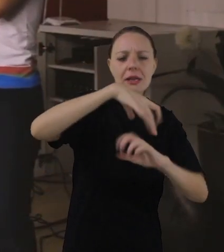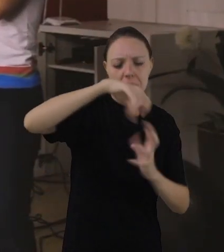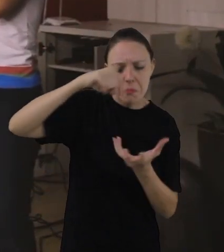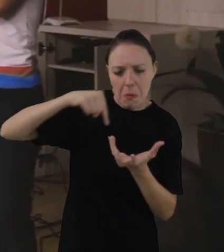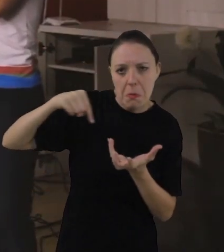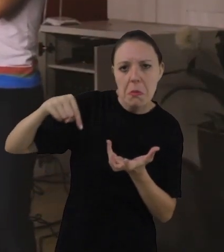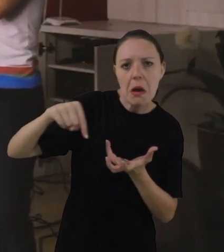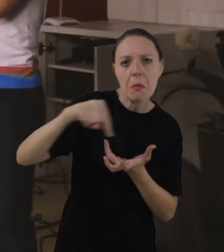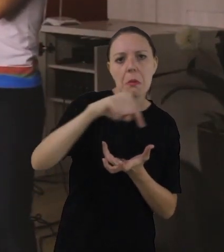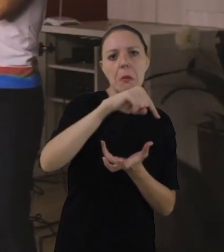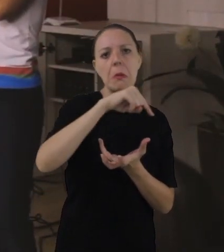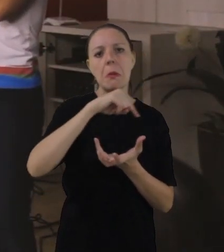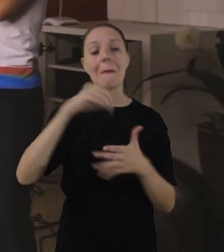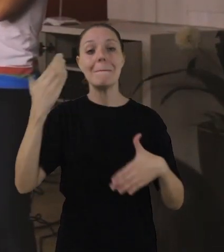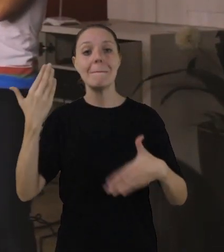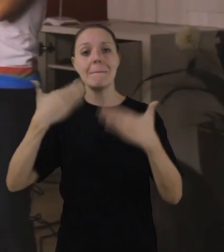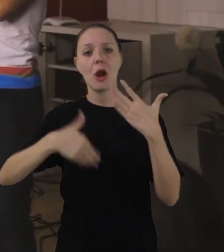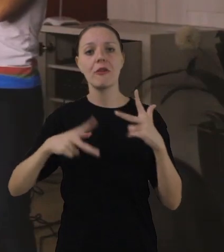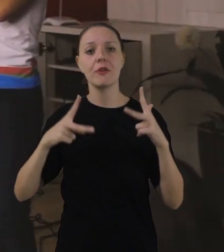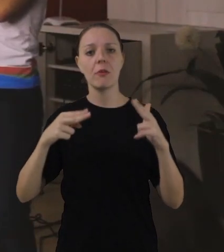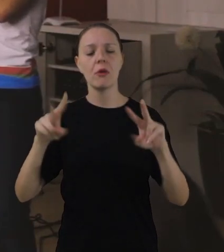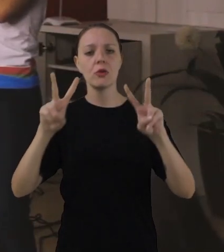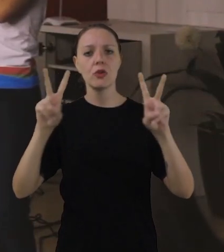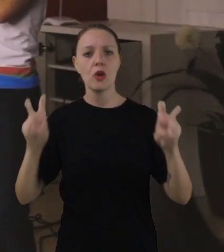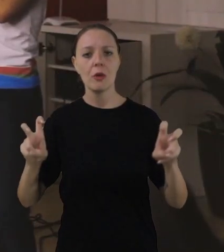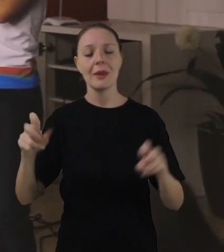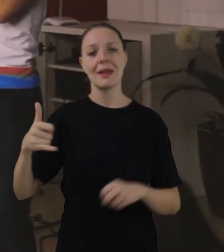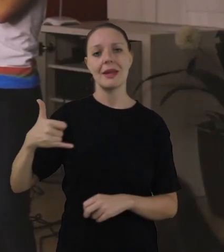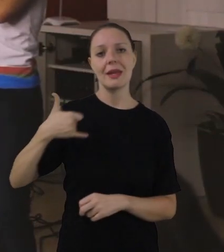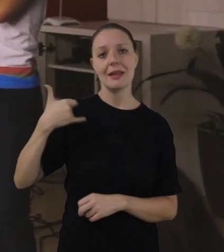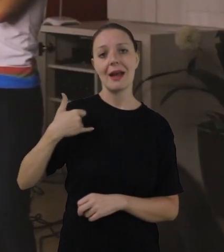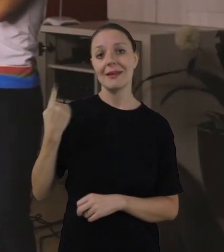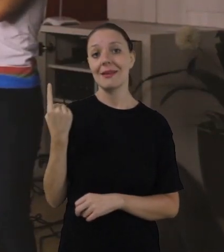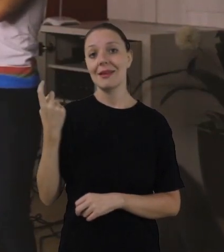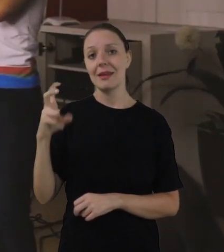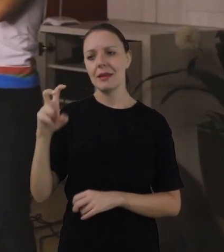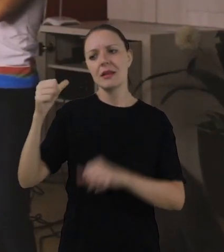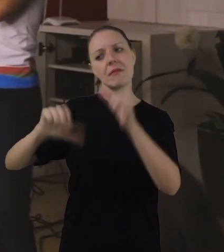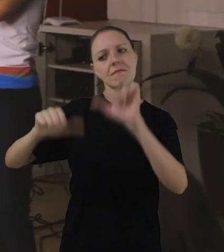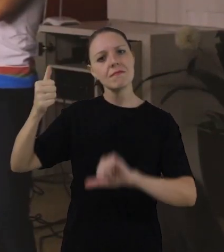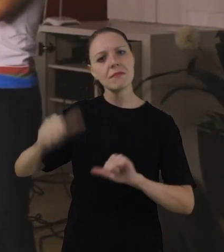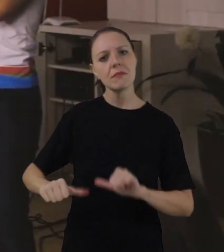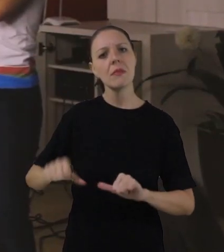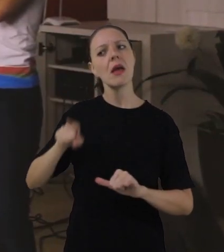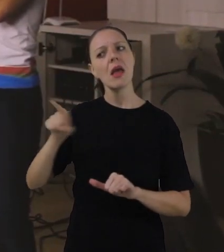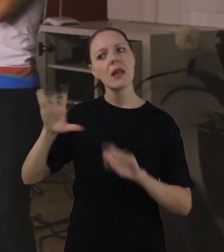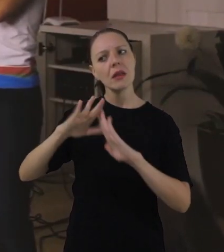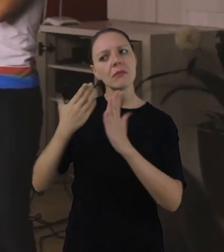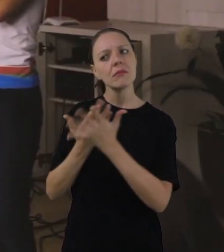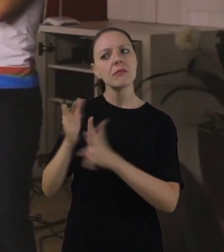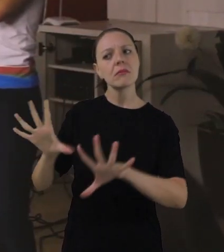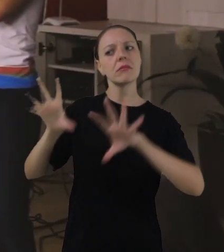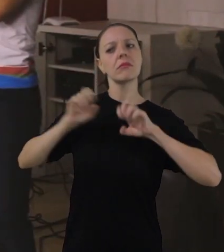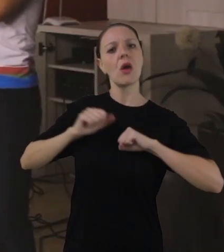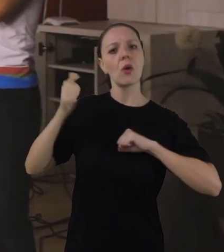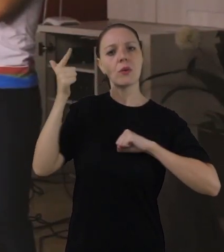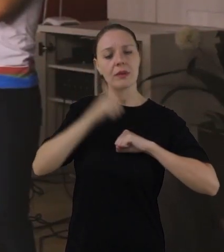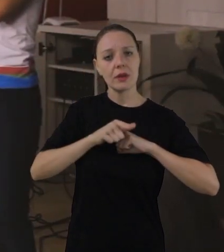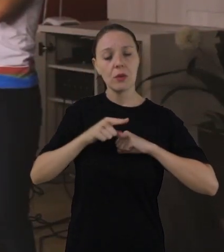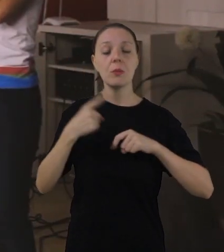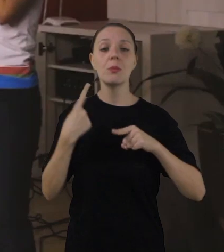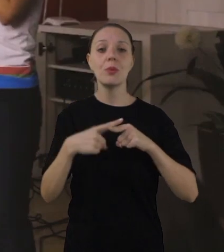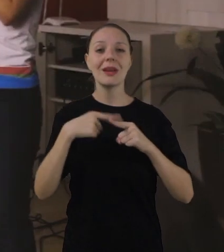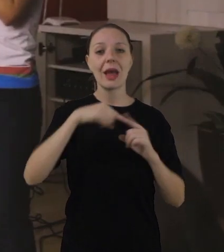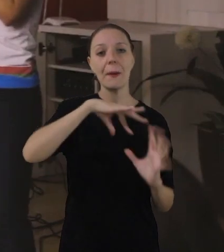Ele oferece informações sobre o desempenho dos estudantes da faixa etária dos 15, a idade que se pressupõe o término da escolaridade